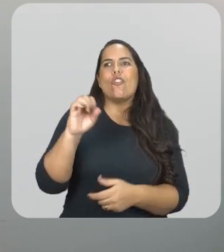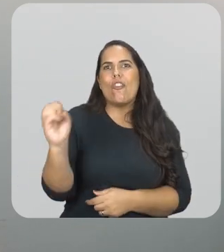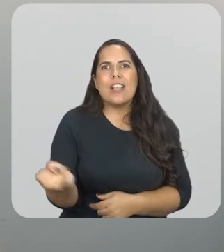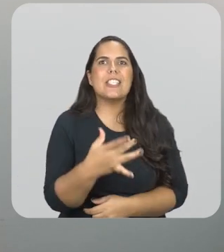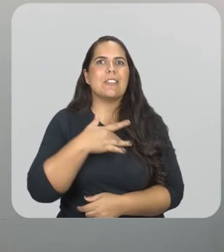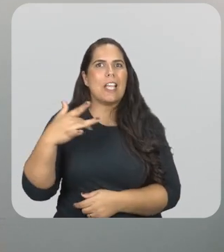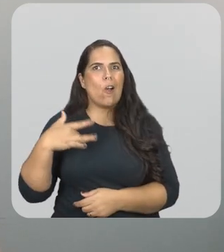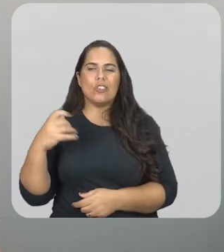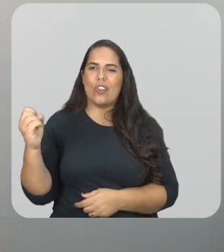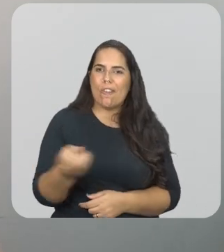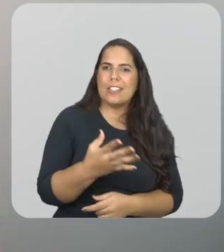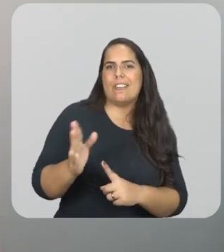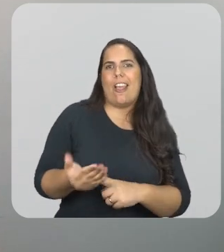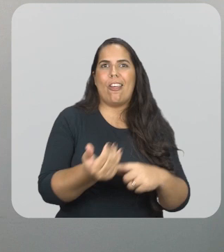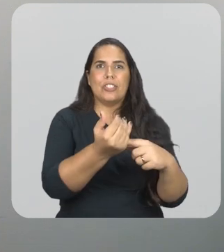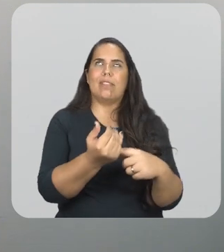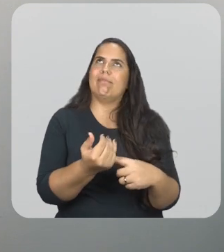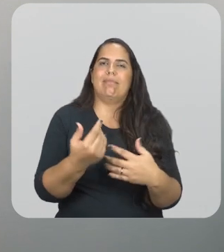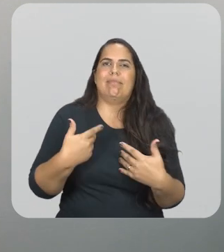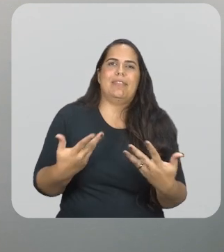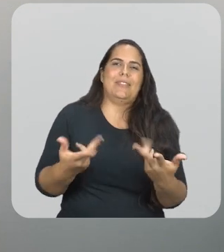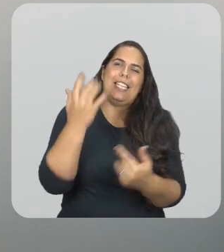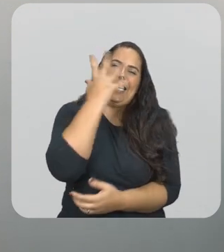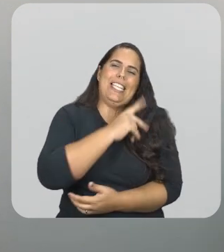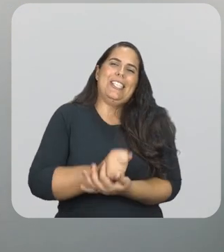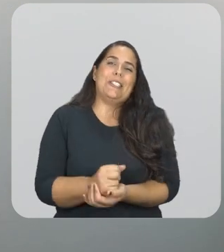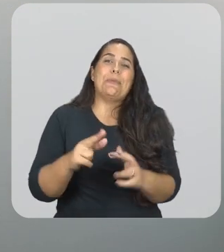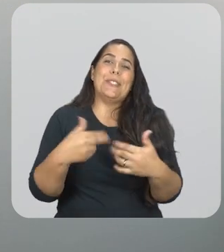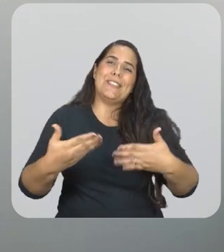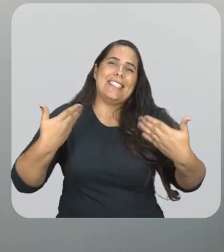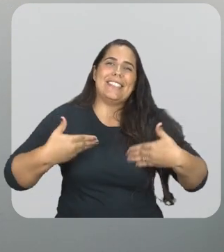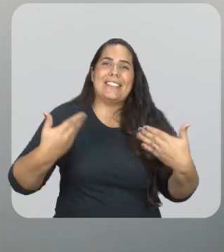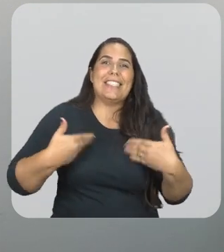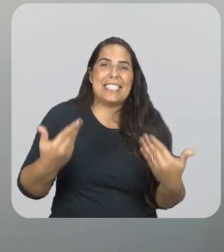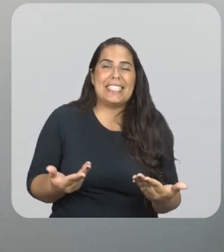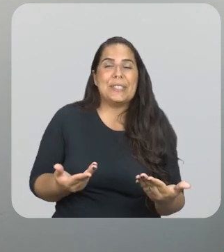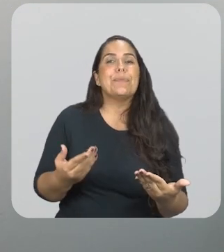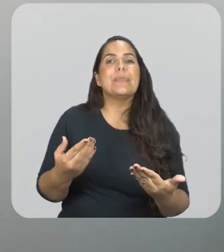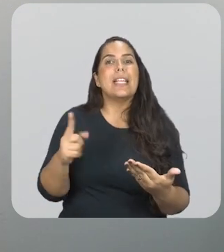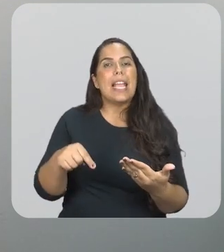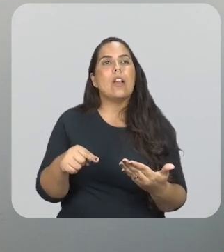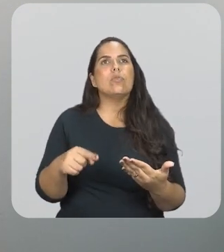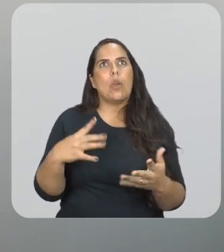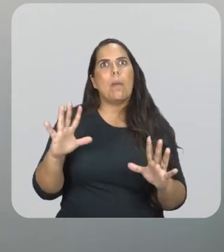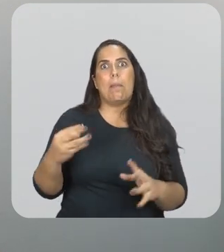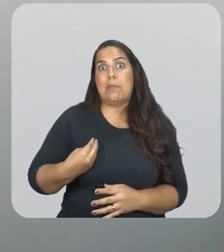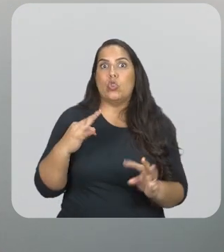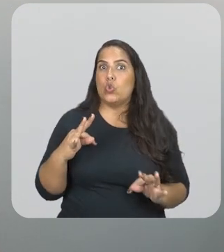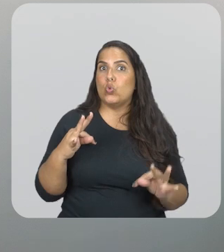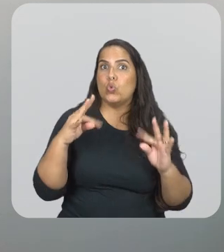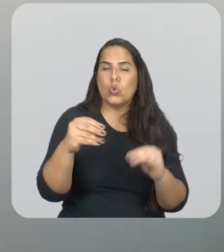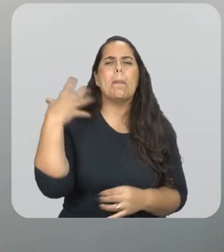com inovação em biotecnologia, foi uma coisa linda, né? Por isso que eu fiquei tão feliz. Acho que foi o evento, eu participo